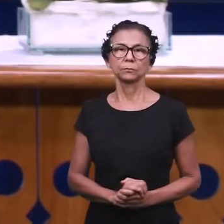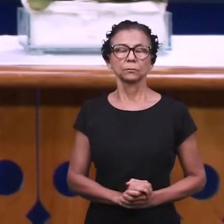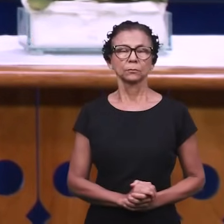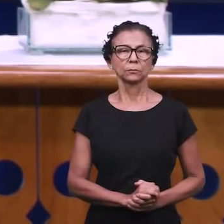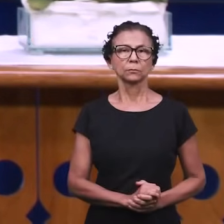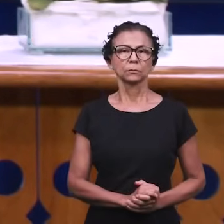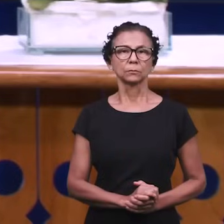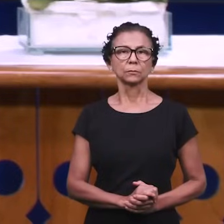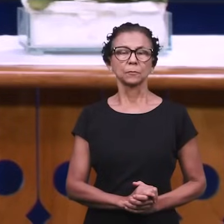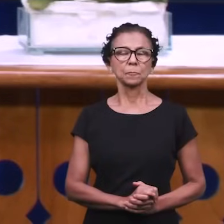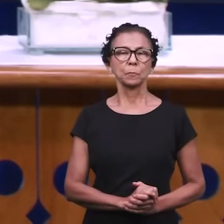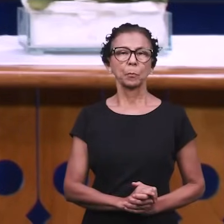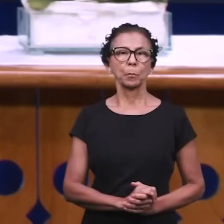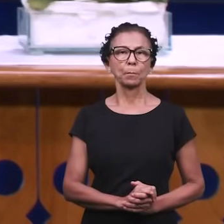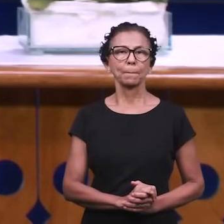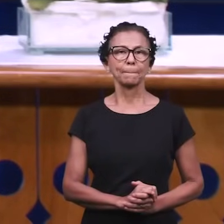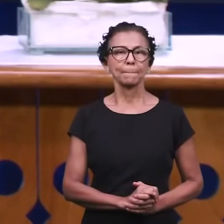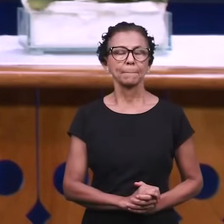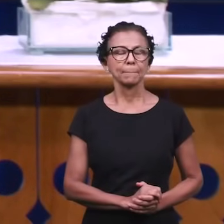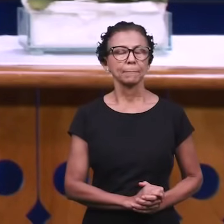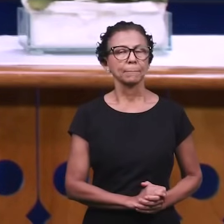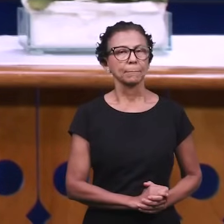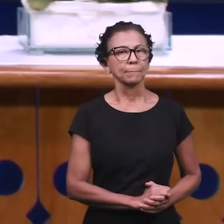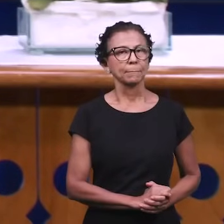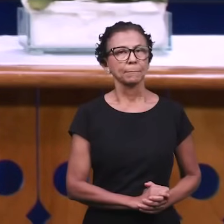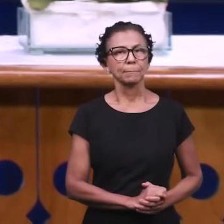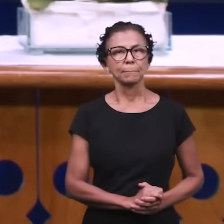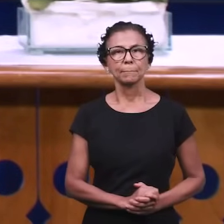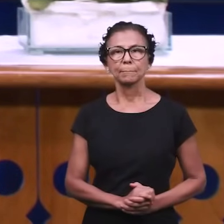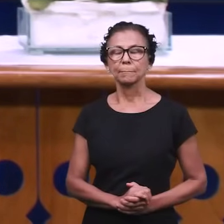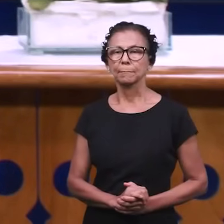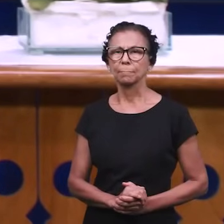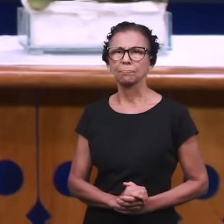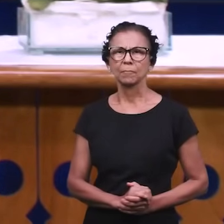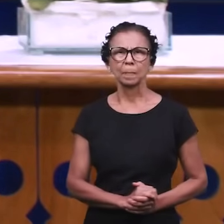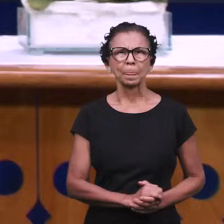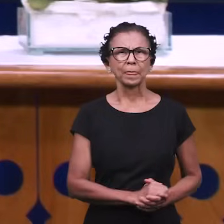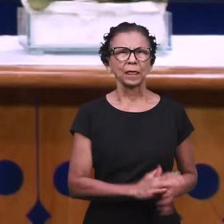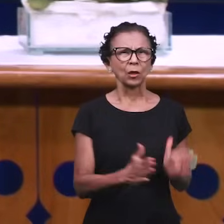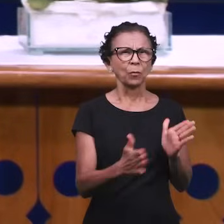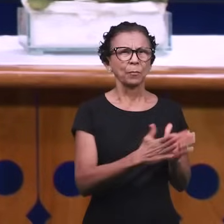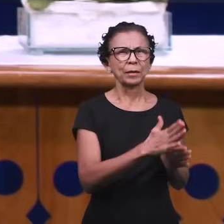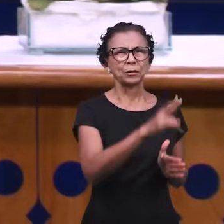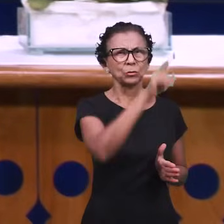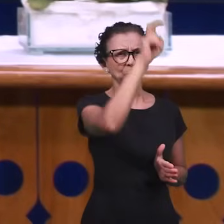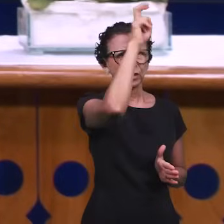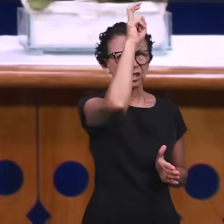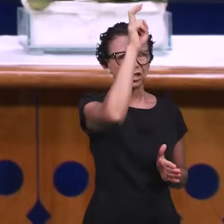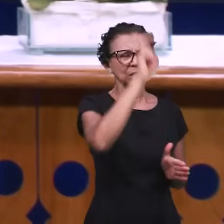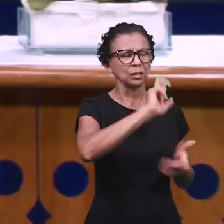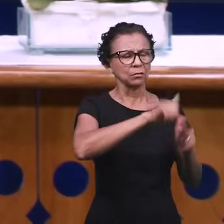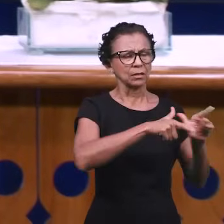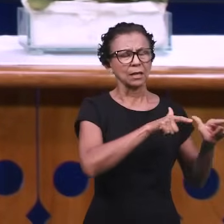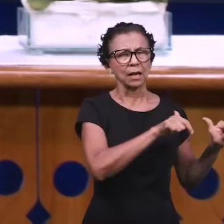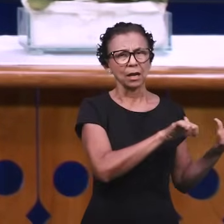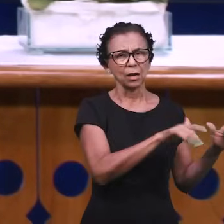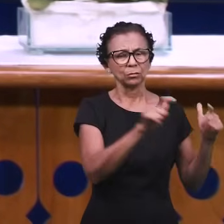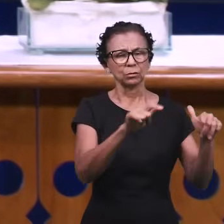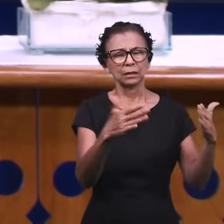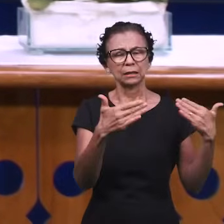eterna, tudo se cumpriu na pessoa do Senhor Jesus, porque na verdade a palavra apontava para ele.